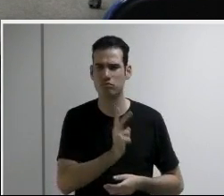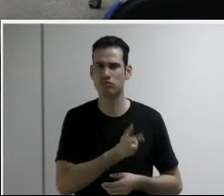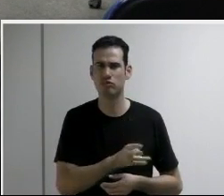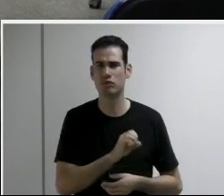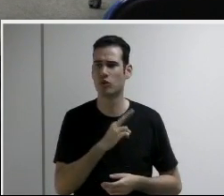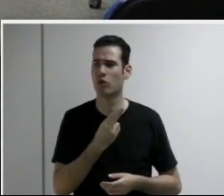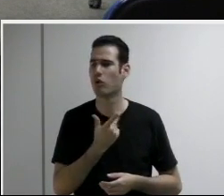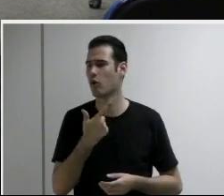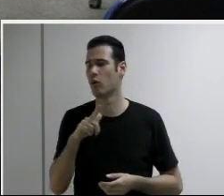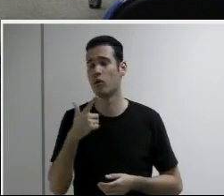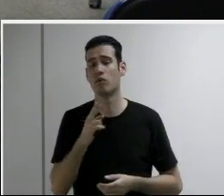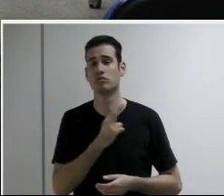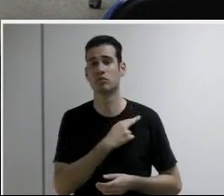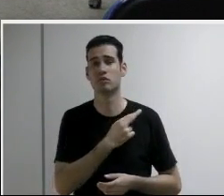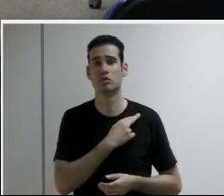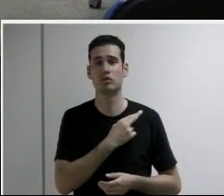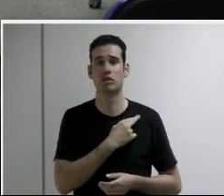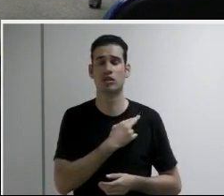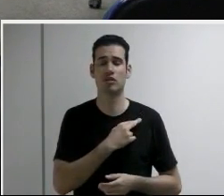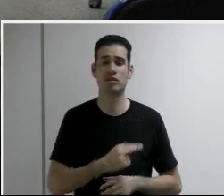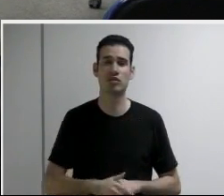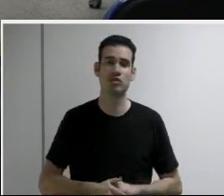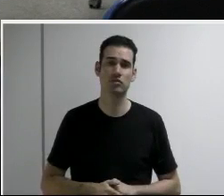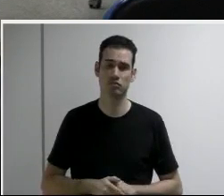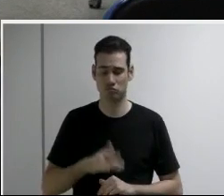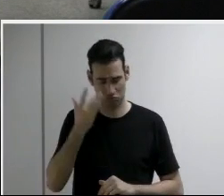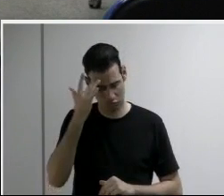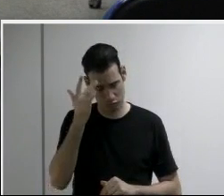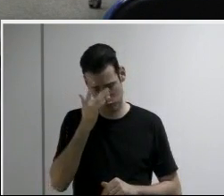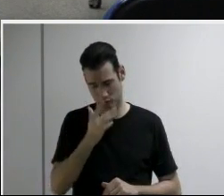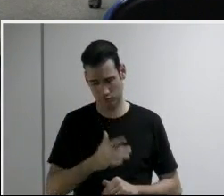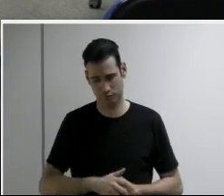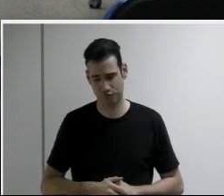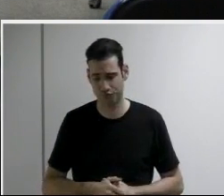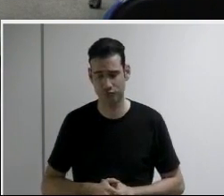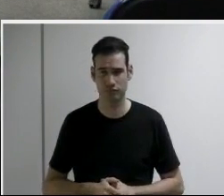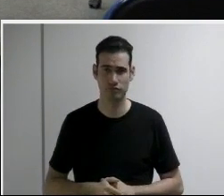encarregado que faz menção no projeto de dados pessoais.